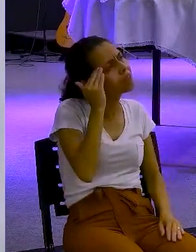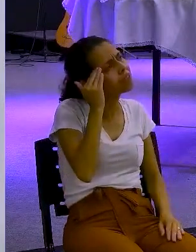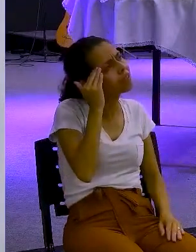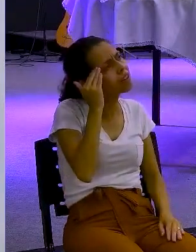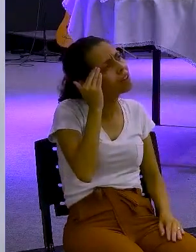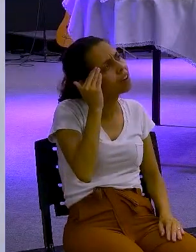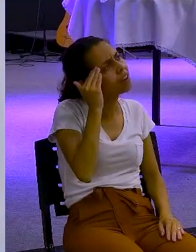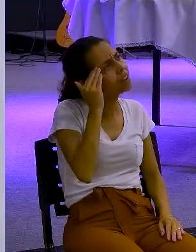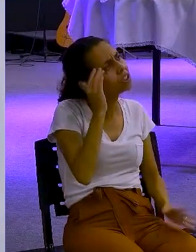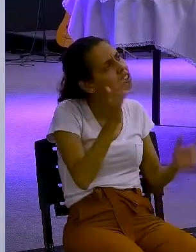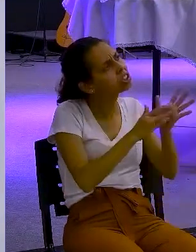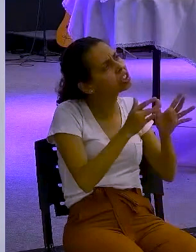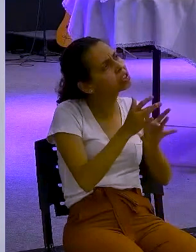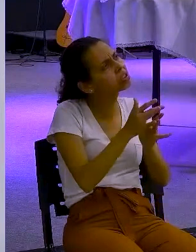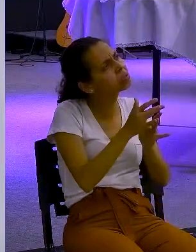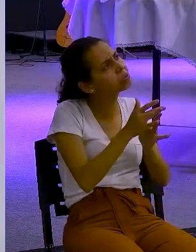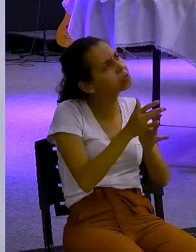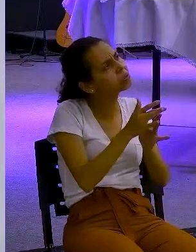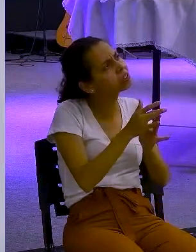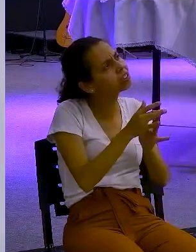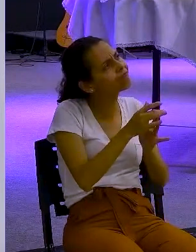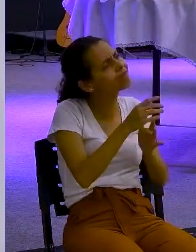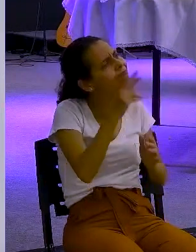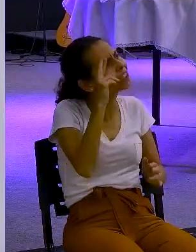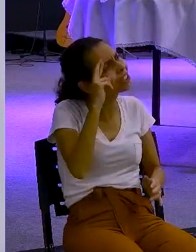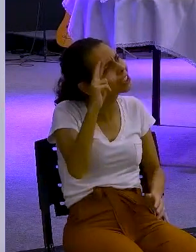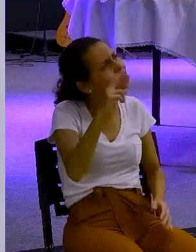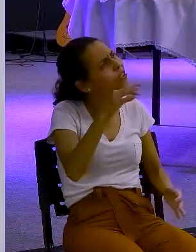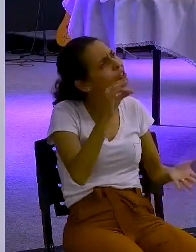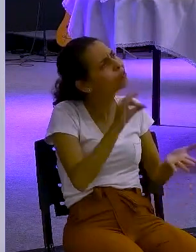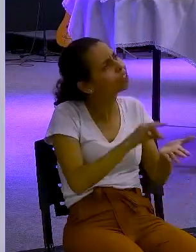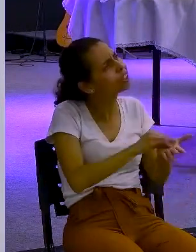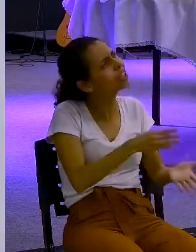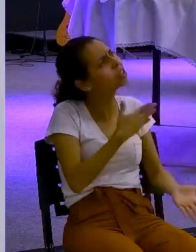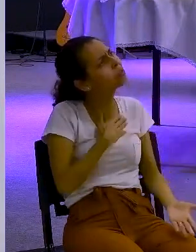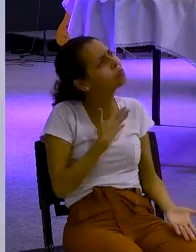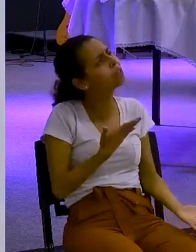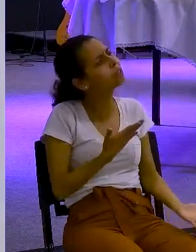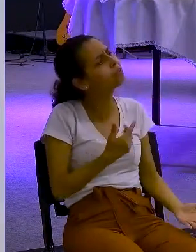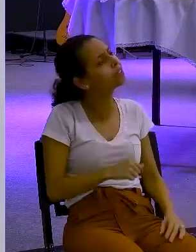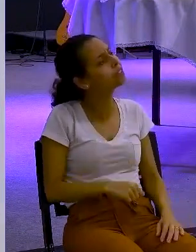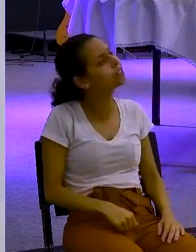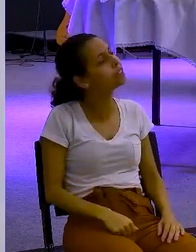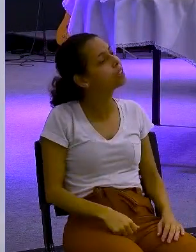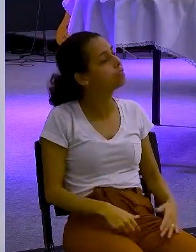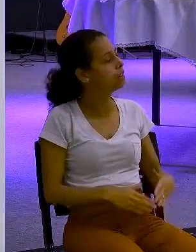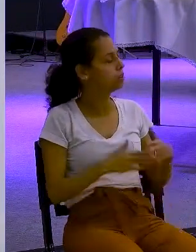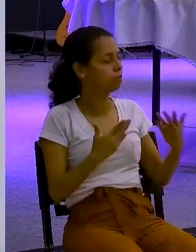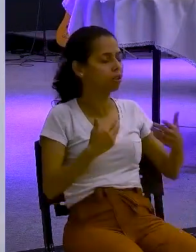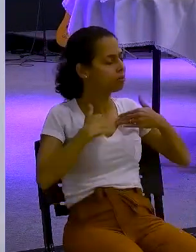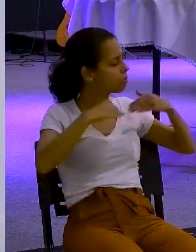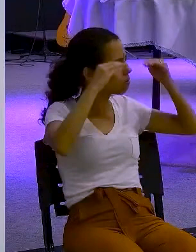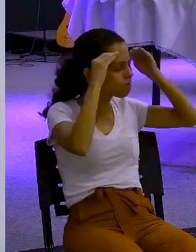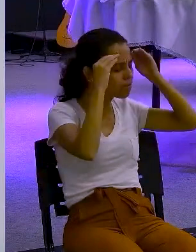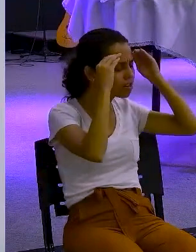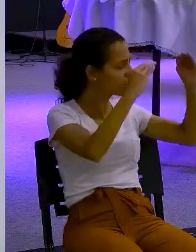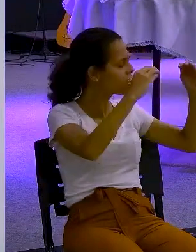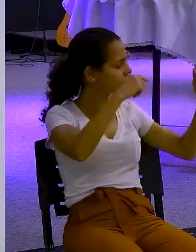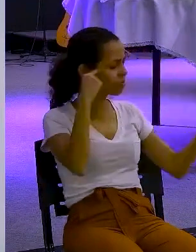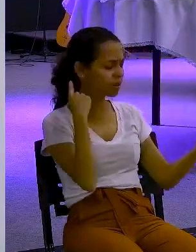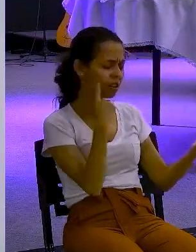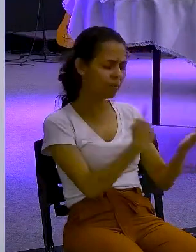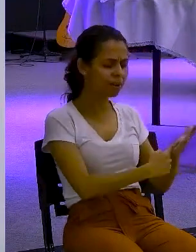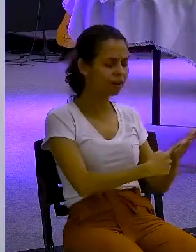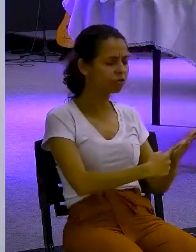história brilhante e fascinante? Quando eu me disponho a obedecer os seus mandamentos. Quando eu não vejo prazer